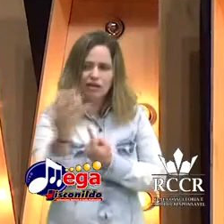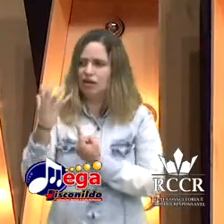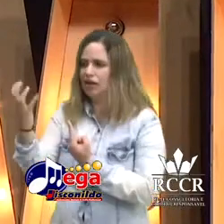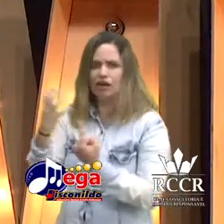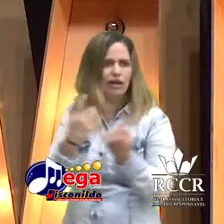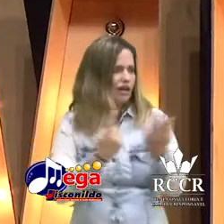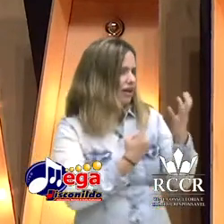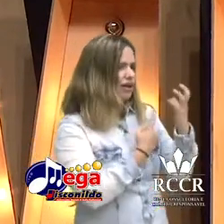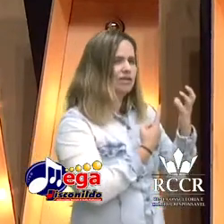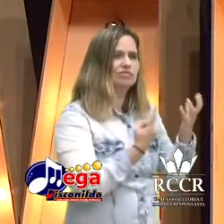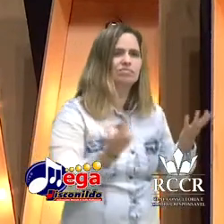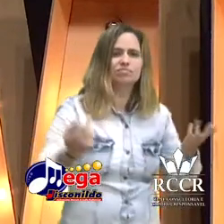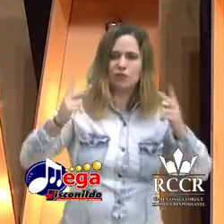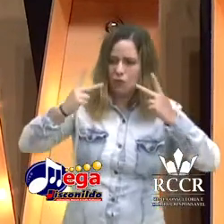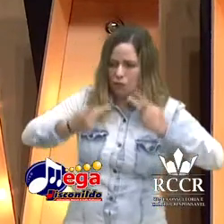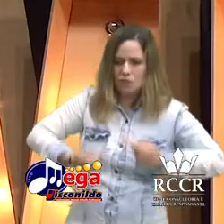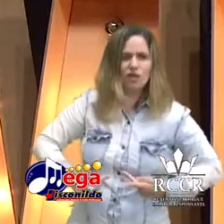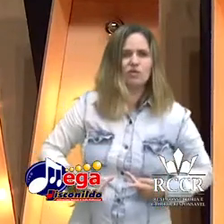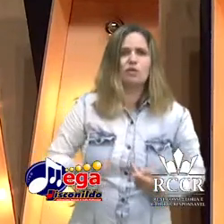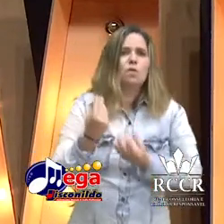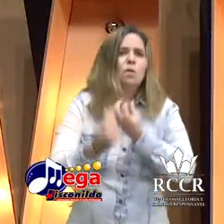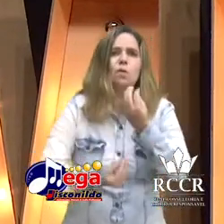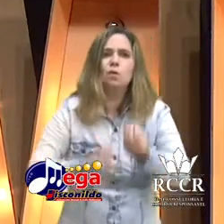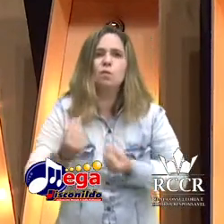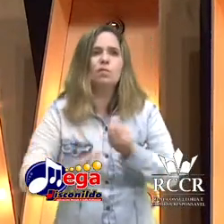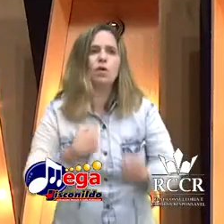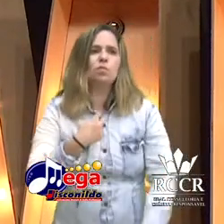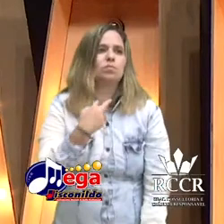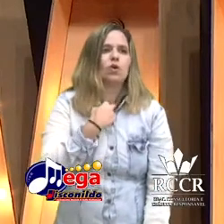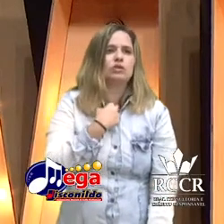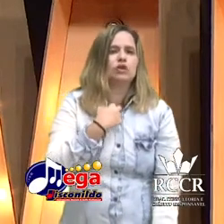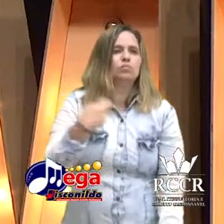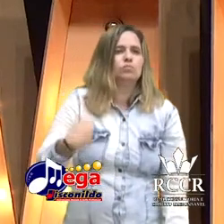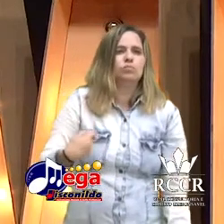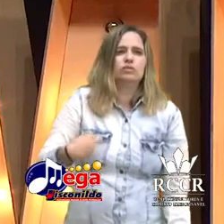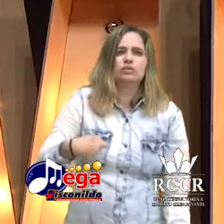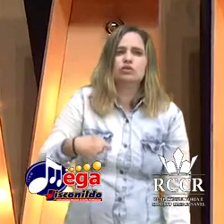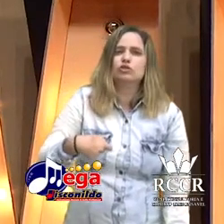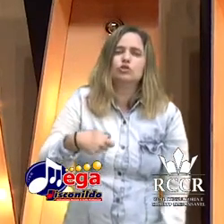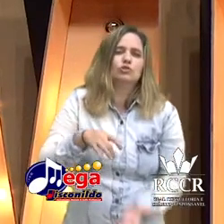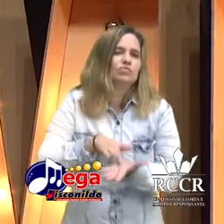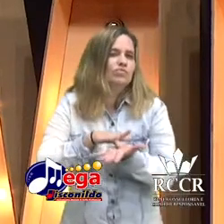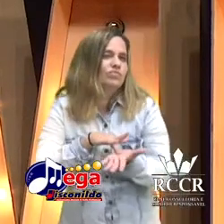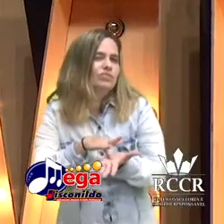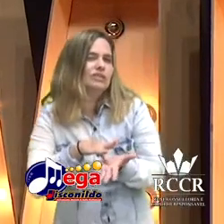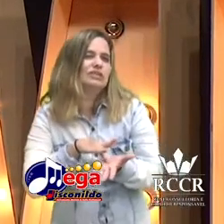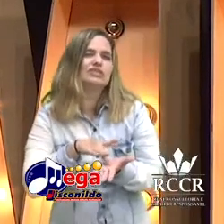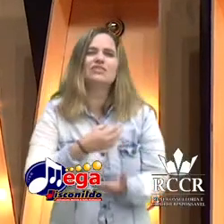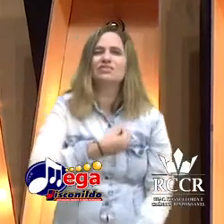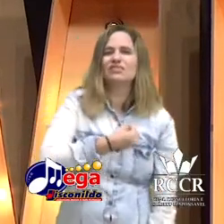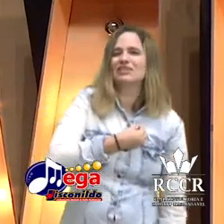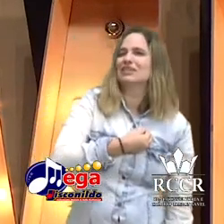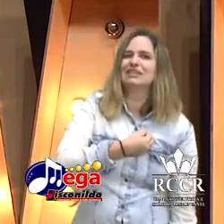mesmas. As pessoas estão o tempo inteiro tendo que fazer um fake news pessoal para poder seguir o politicamente